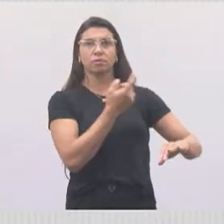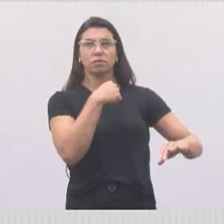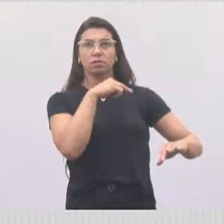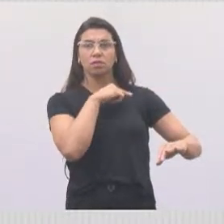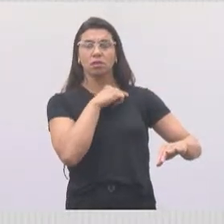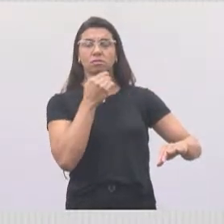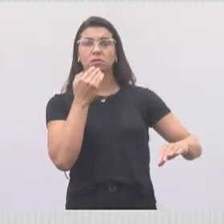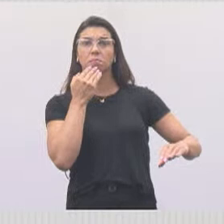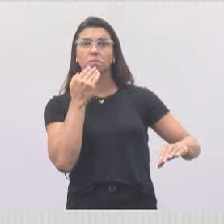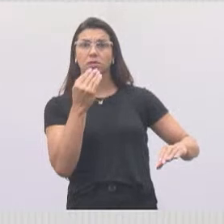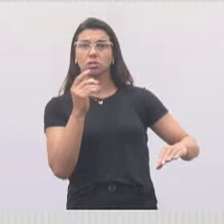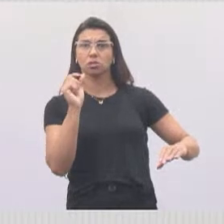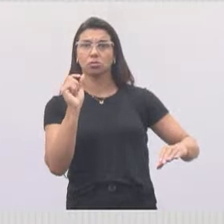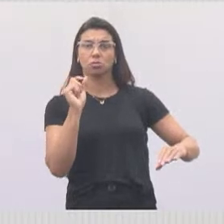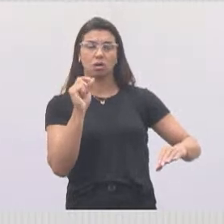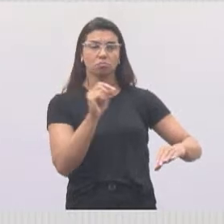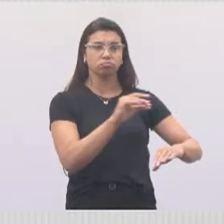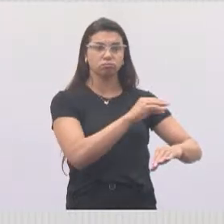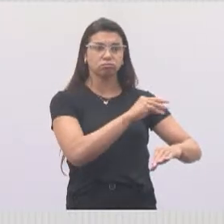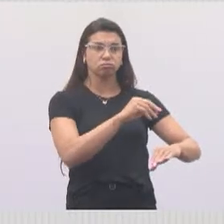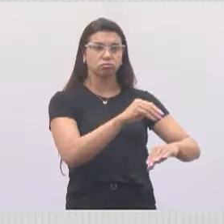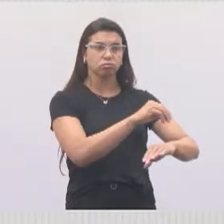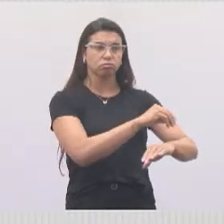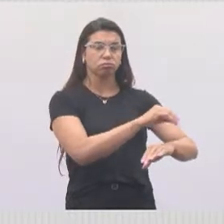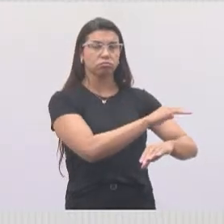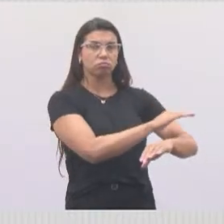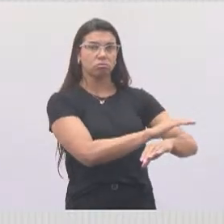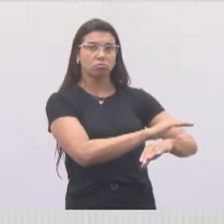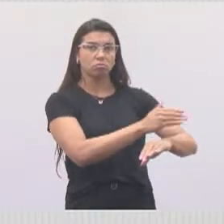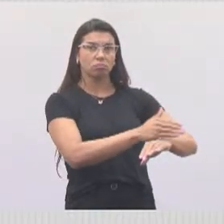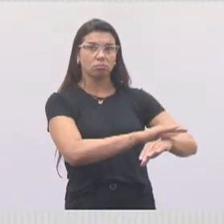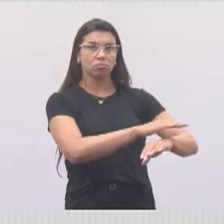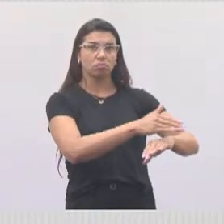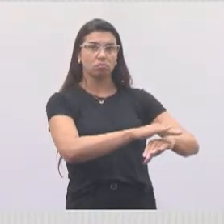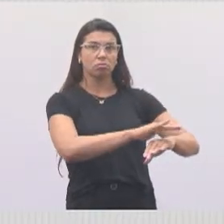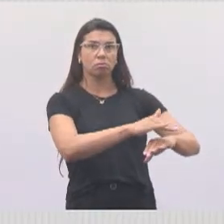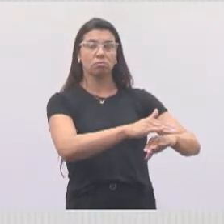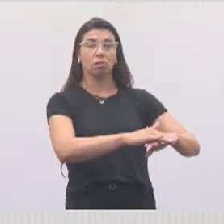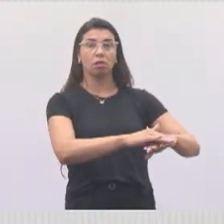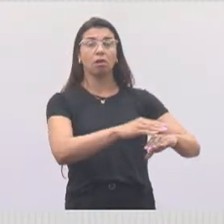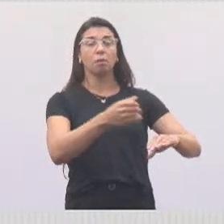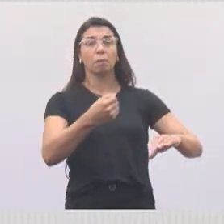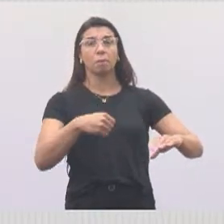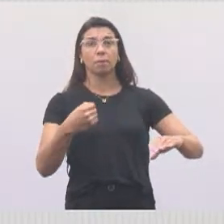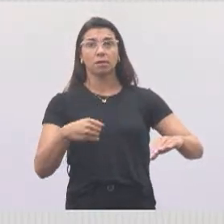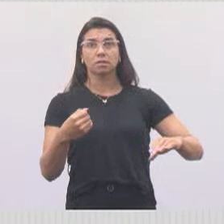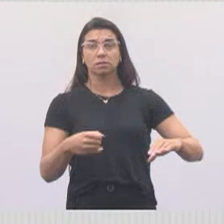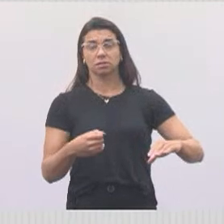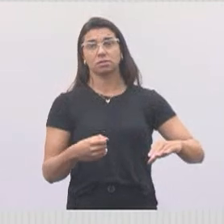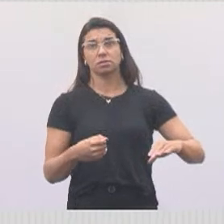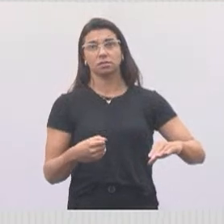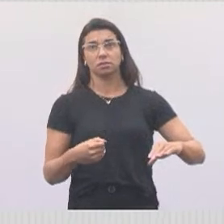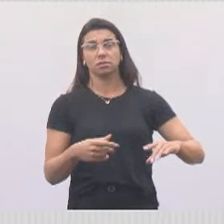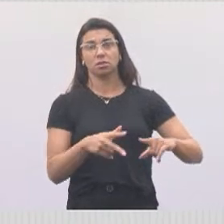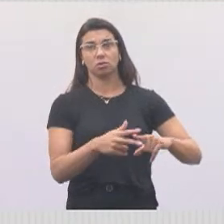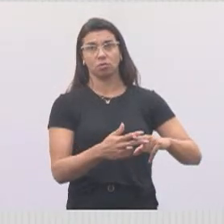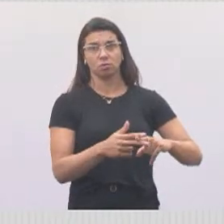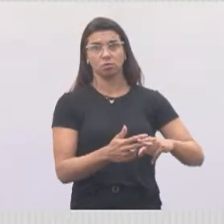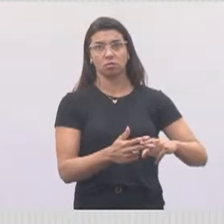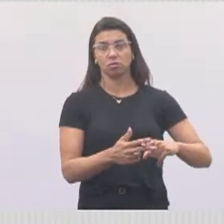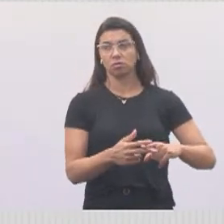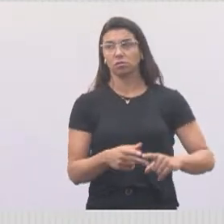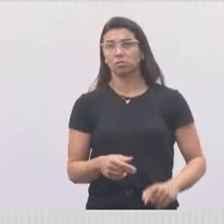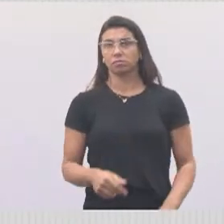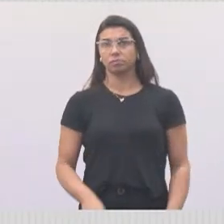estamos solicitando ali uma rua sem saída e tem prejudicado muitos moradores. Pode